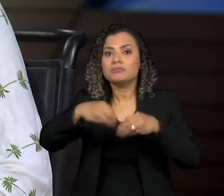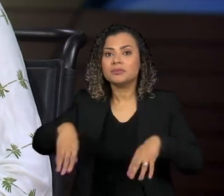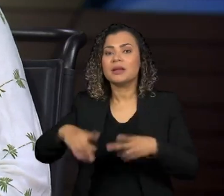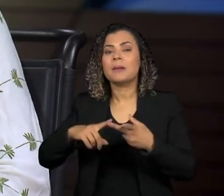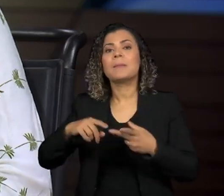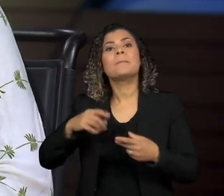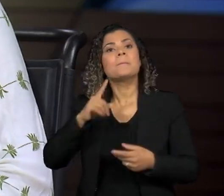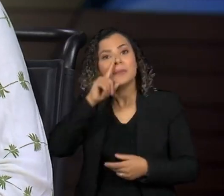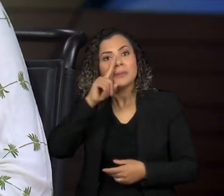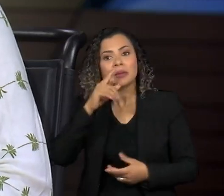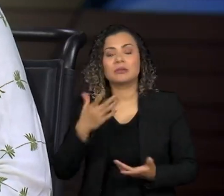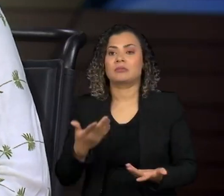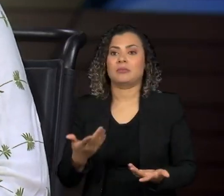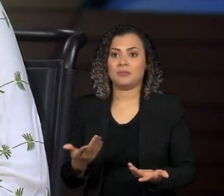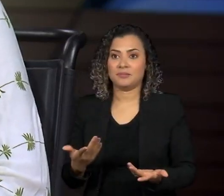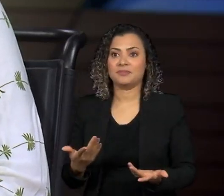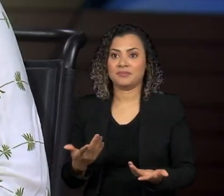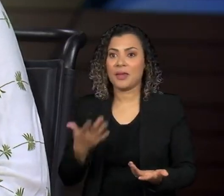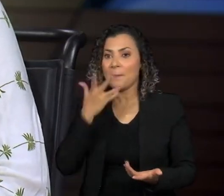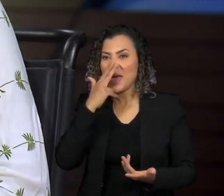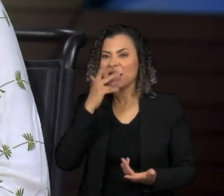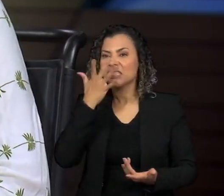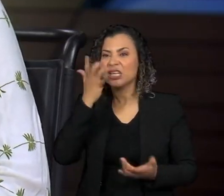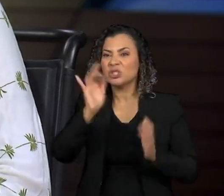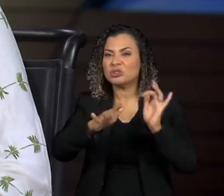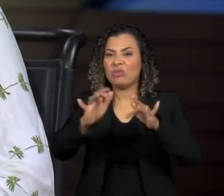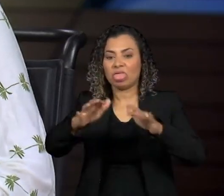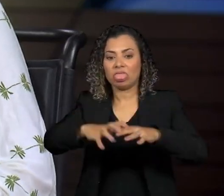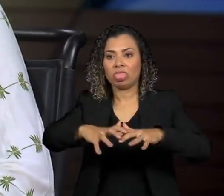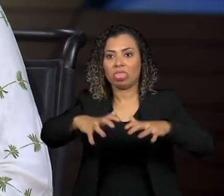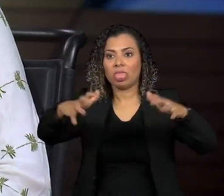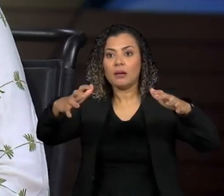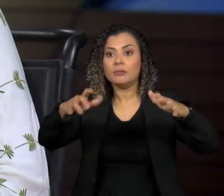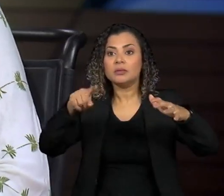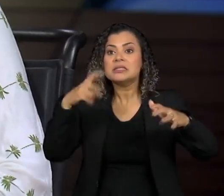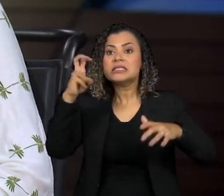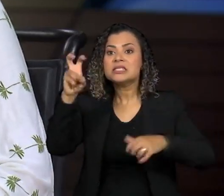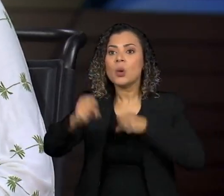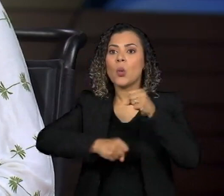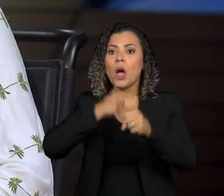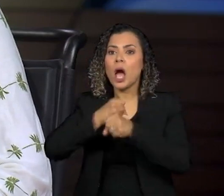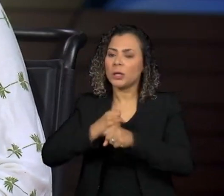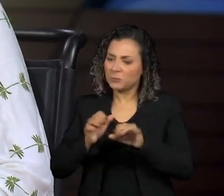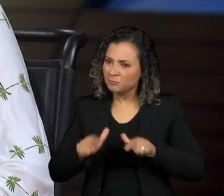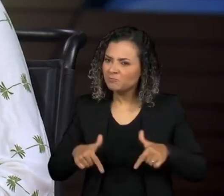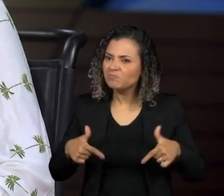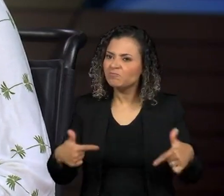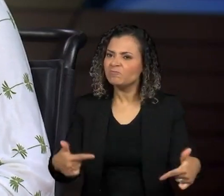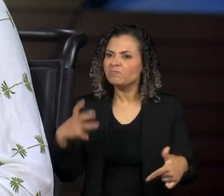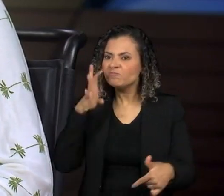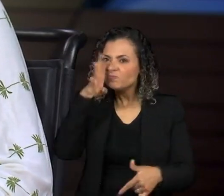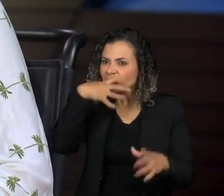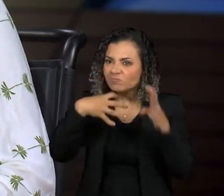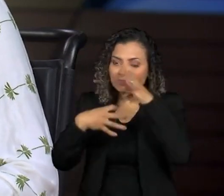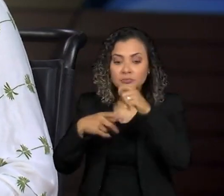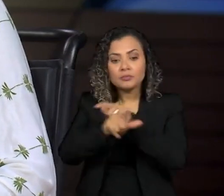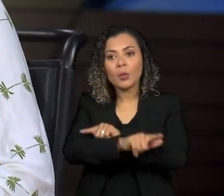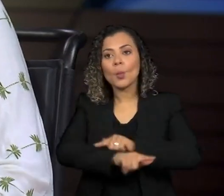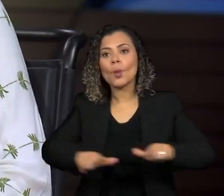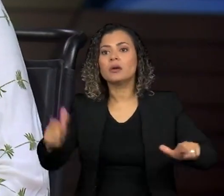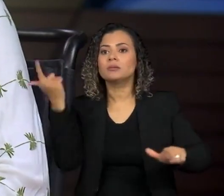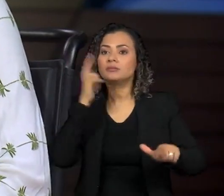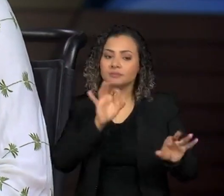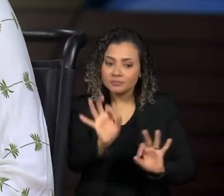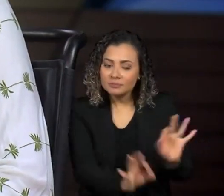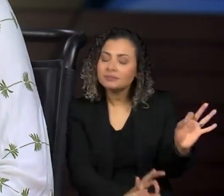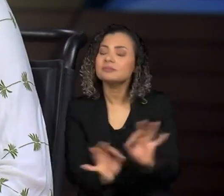era praticamente um lixão, né? Se colocava assim. E depois de 5 anos desse contínuo plantio, né, que envolveu outras